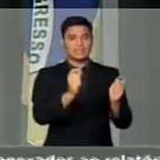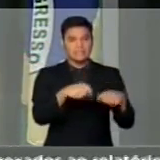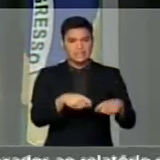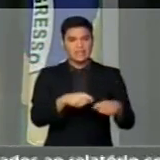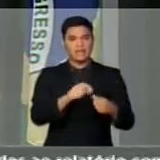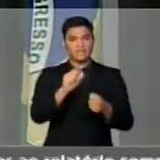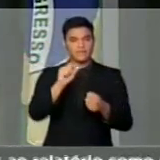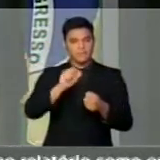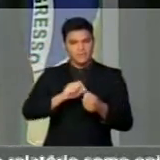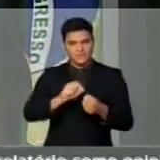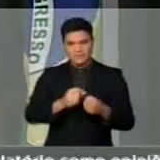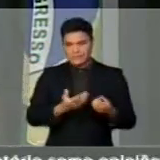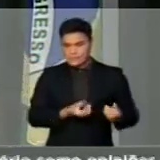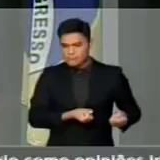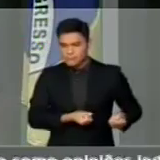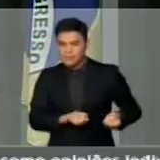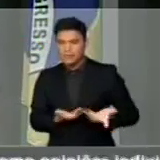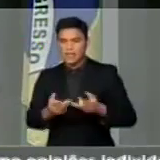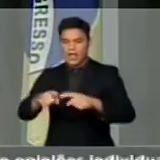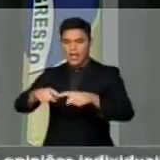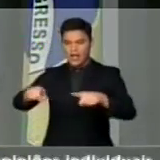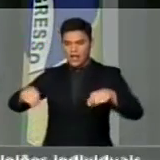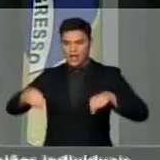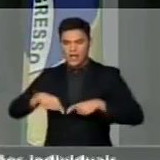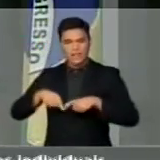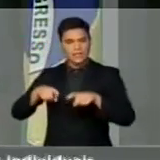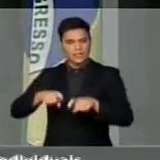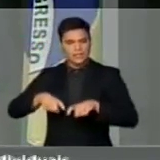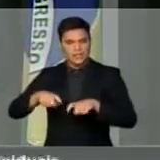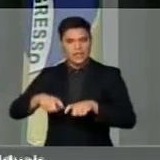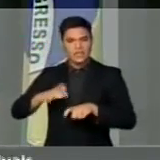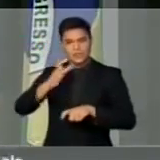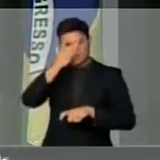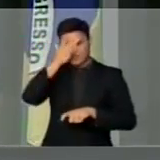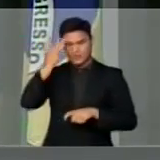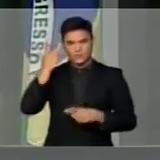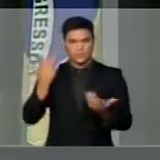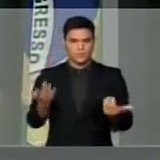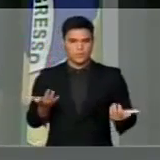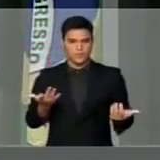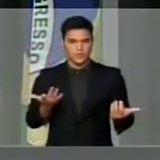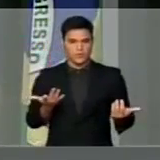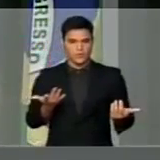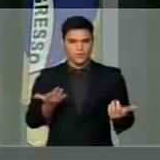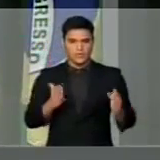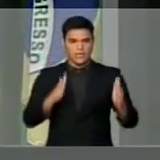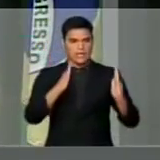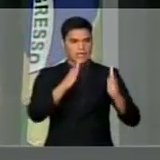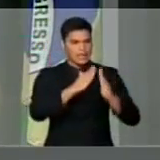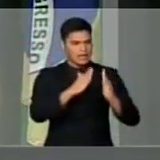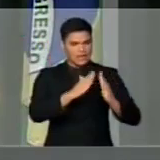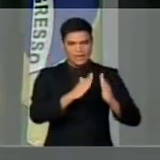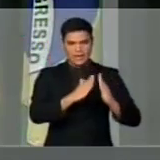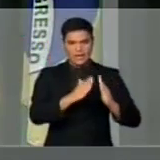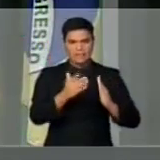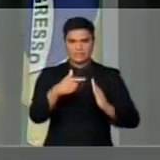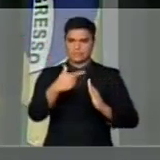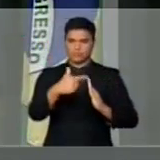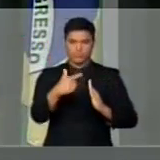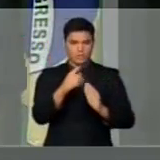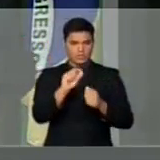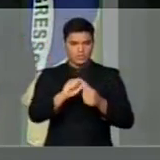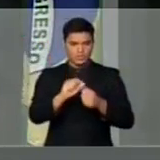um terreno para cada cidadão desse país, já que não podia dar casa, um terreno para cada sem terra